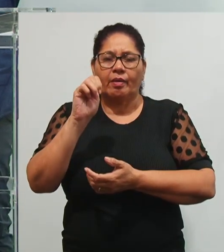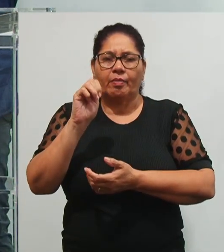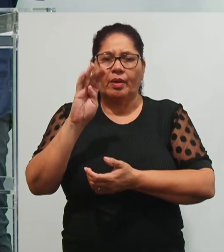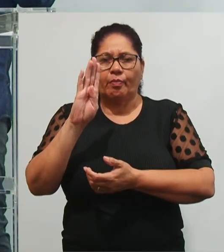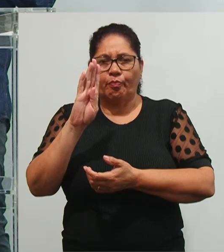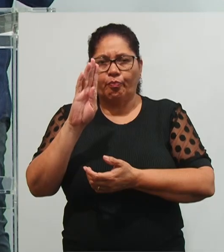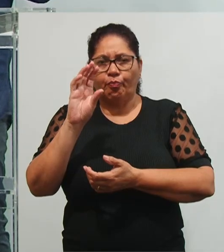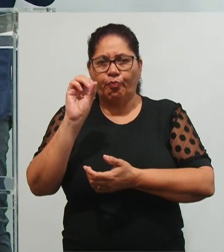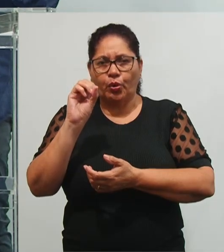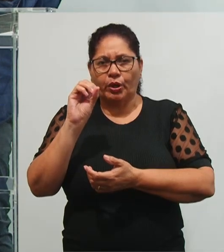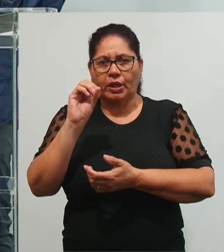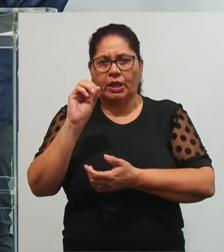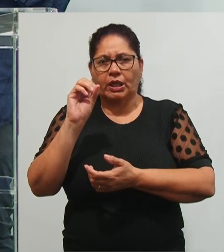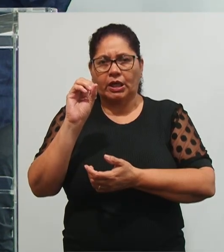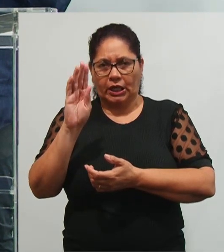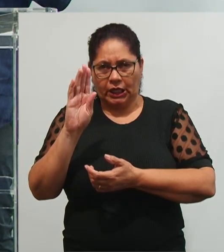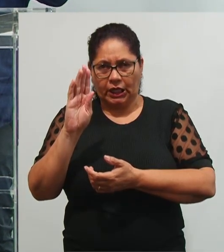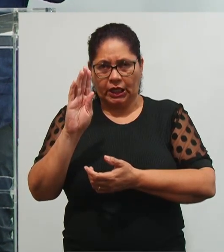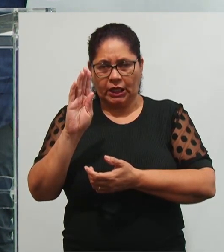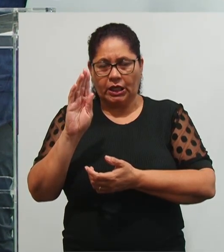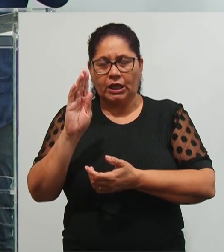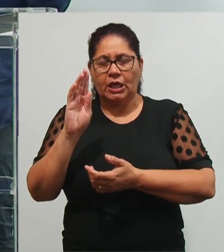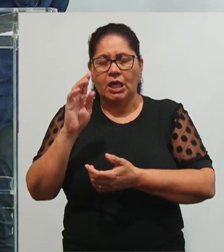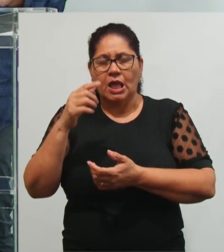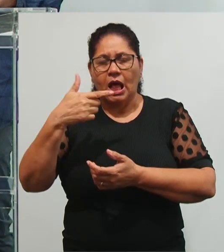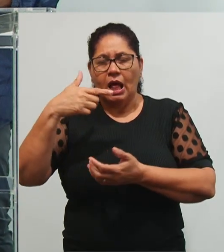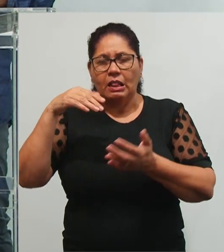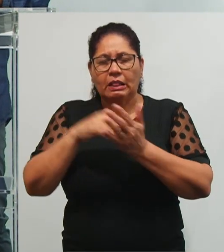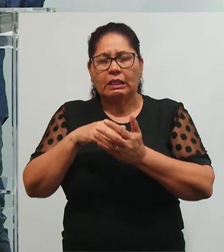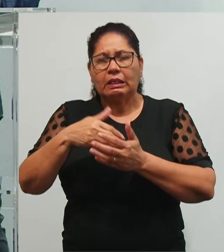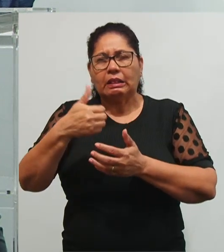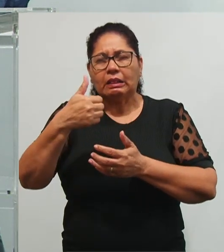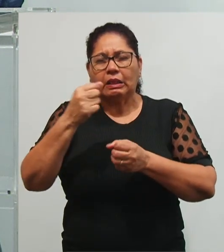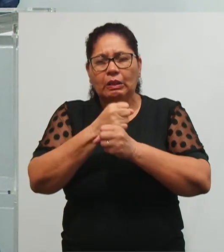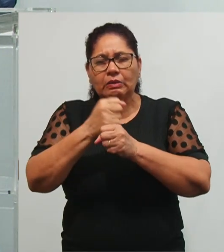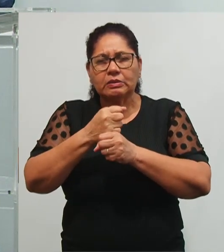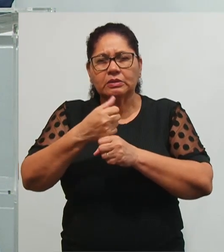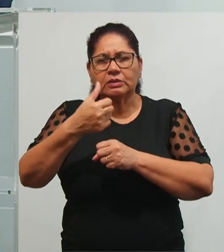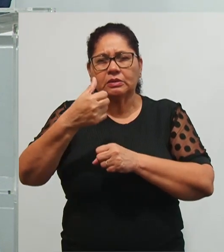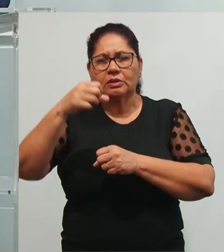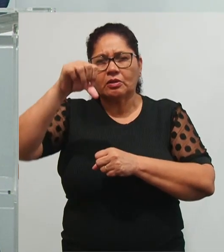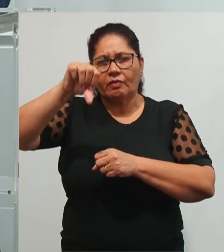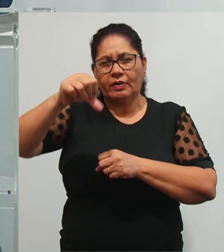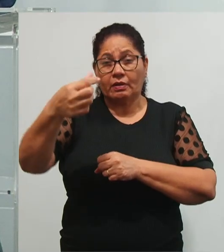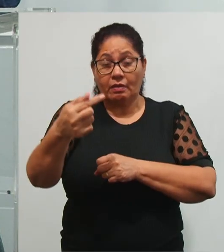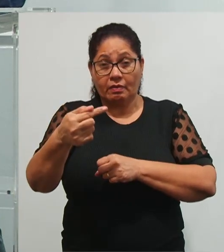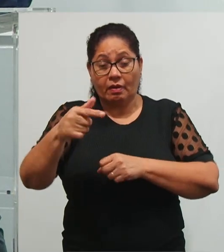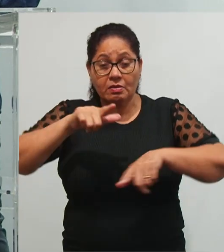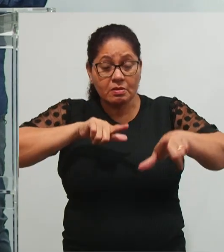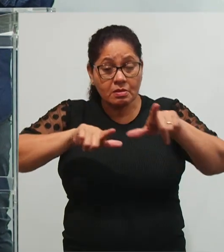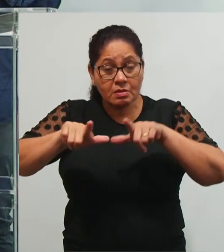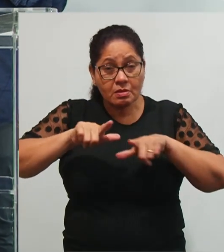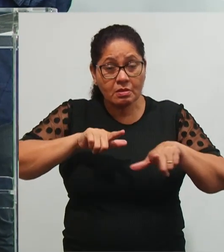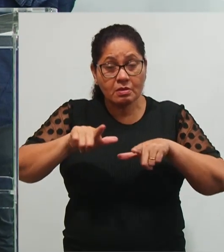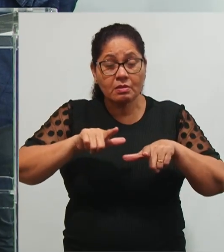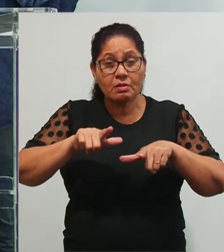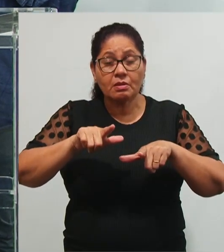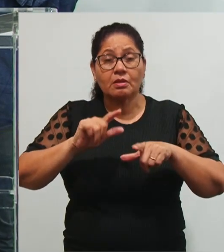que ele vem sendo atualizado desde 1996. Né? Então, a gente